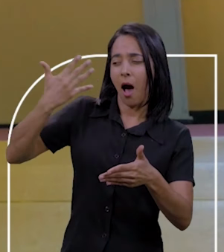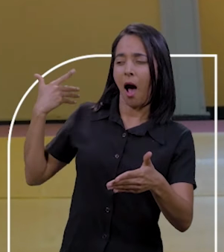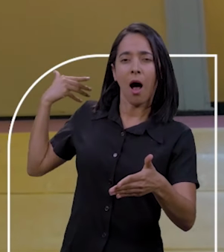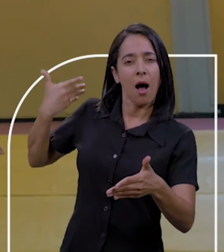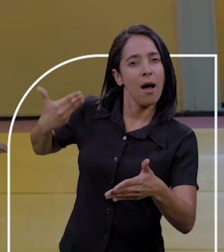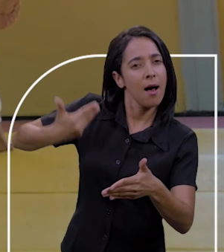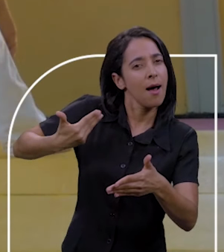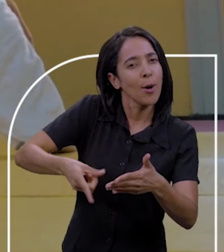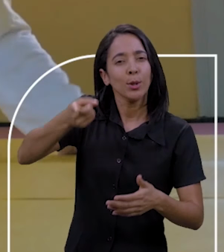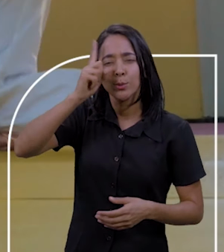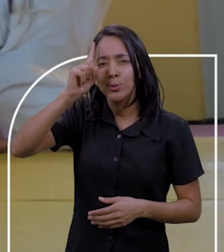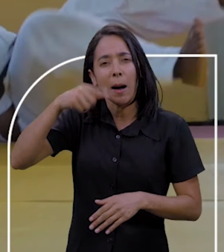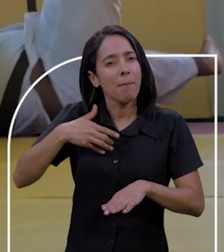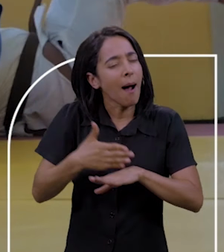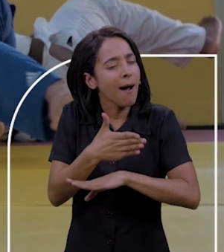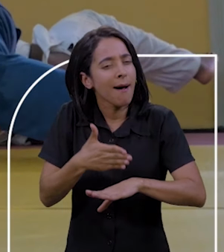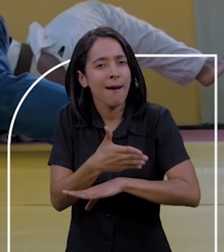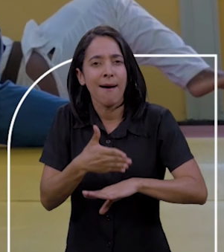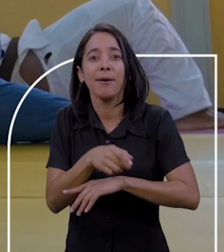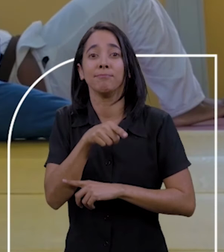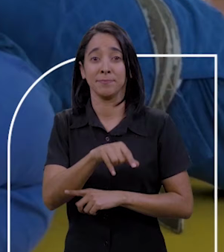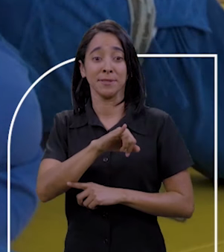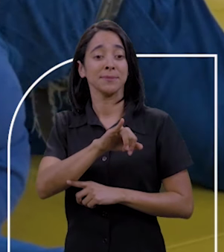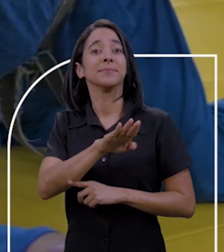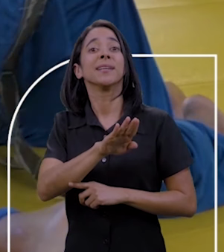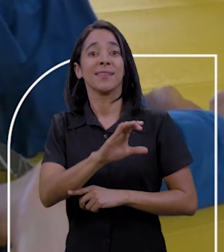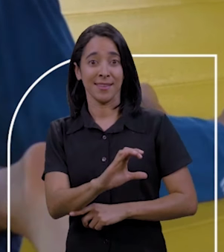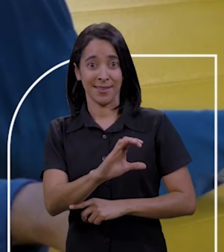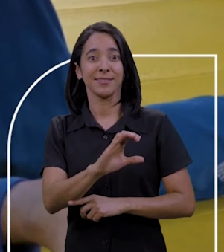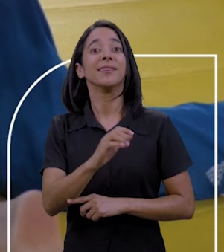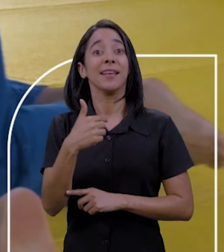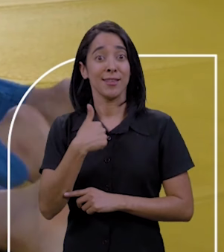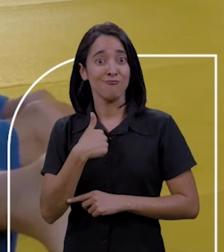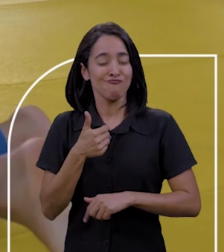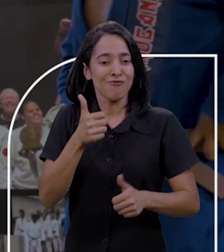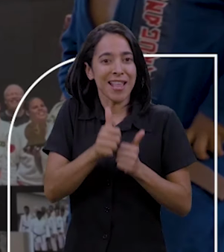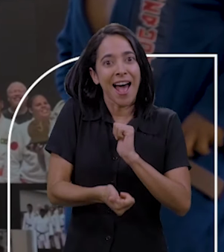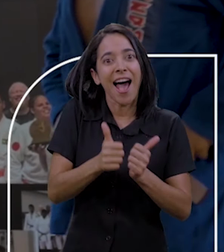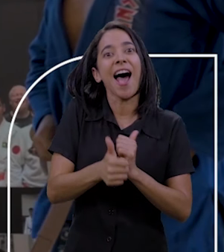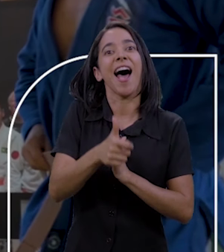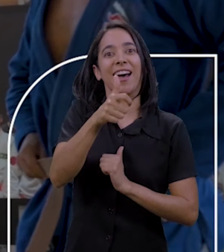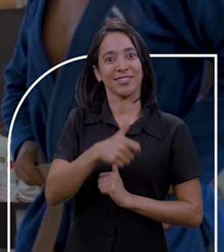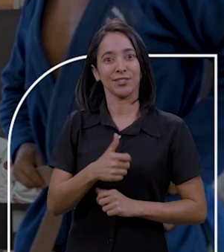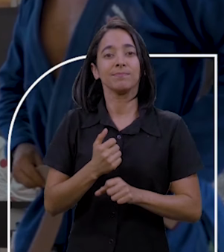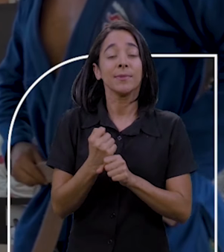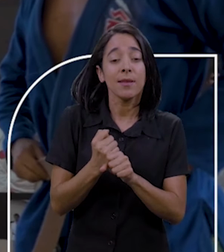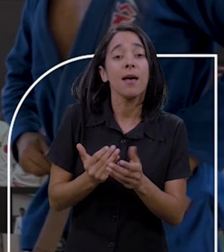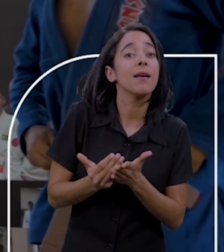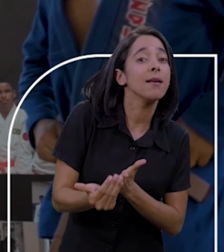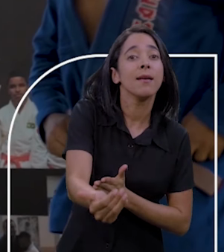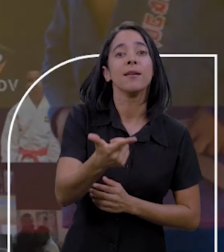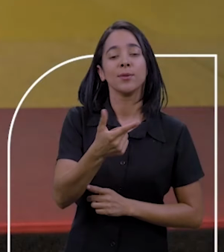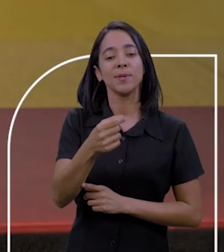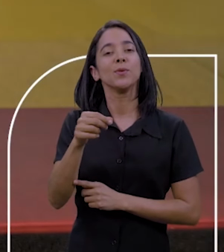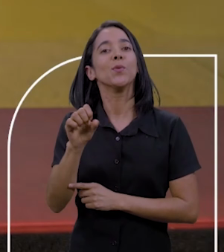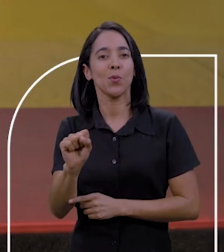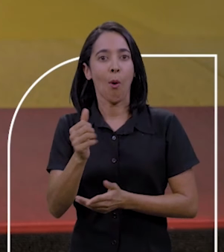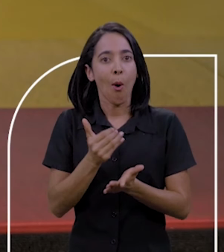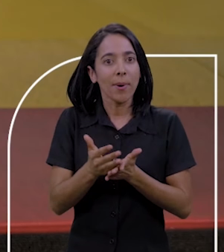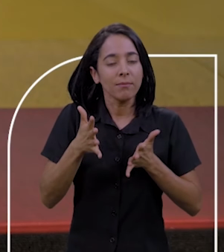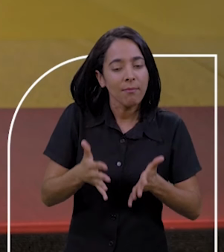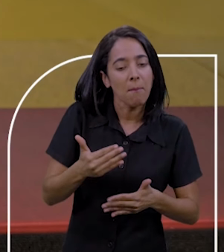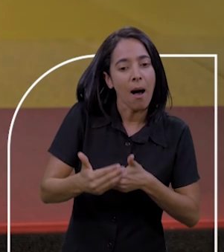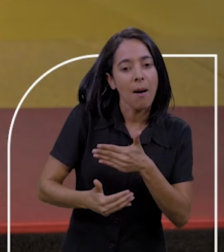frequento quase que diariamente no Instituto. E sou atleta da casa desde 2008. Aonde eu